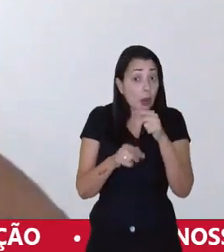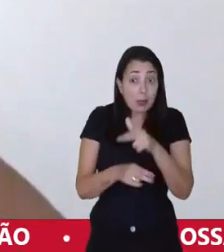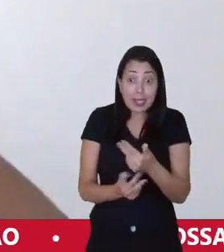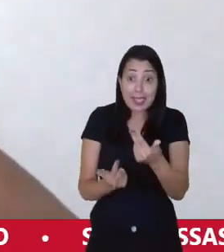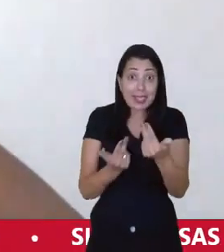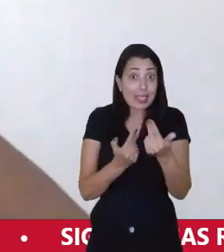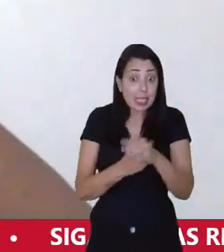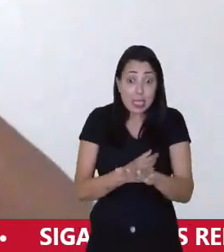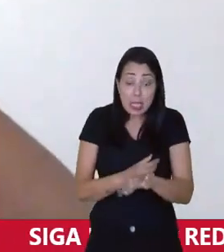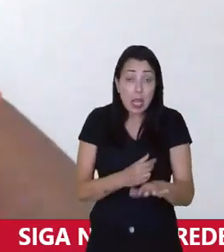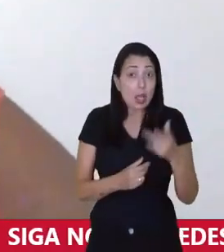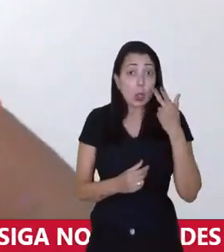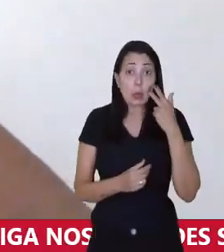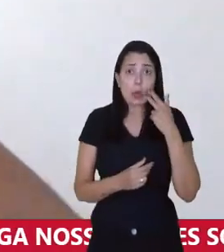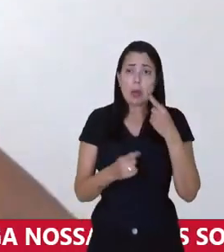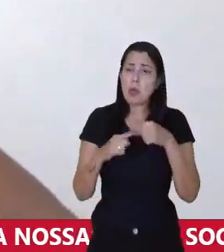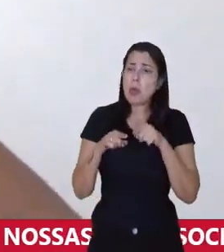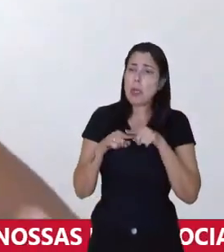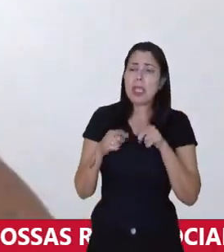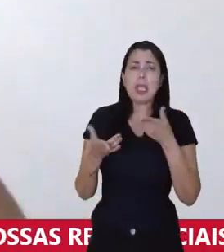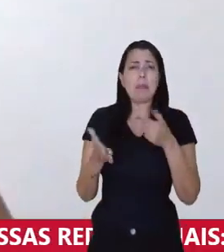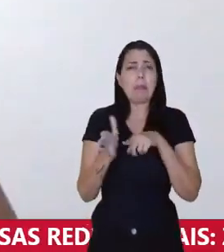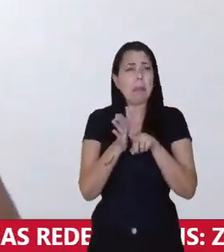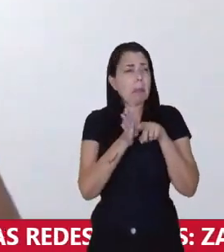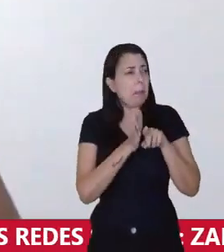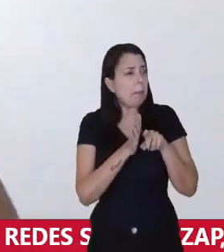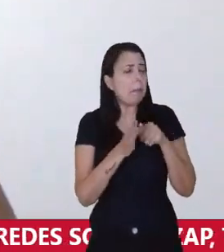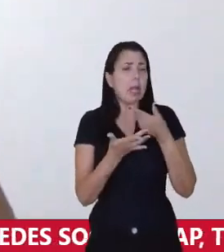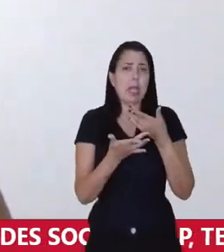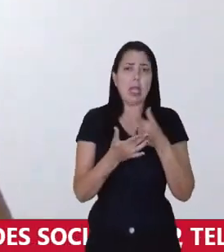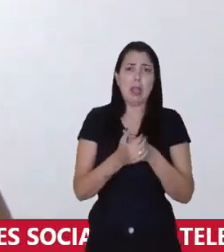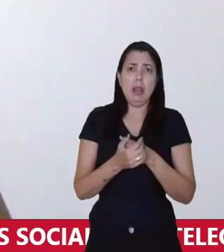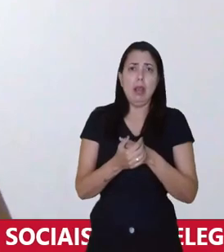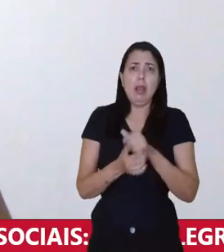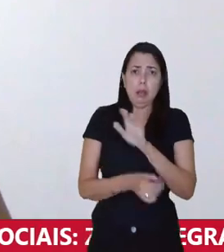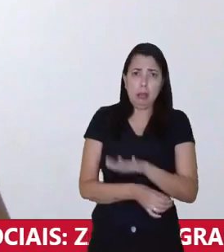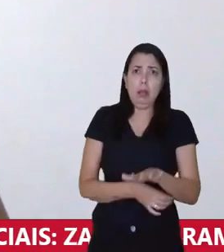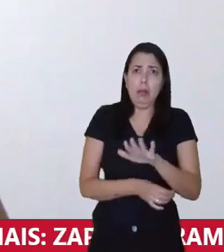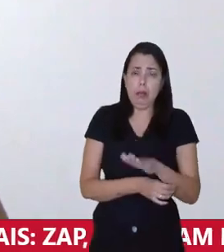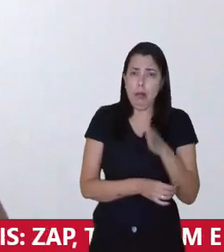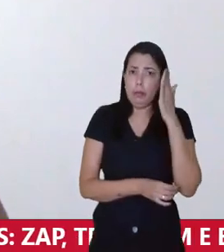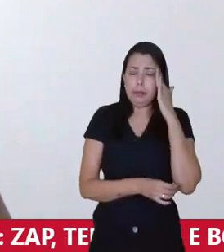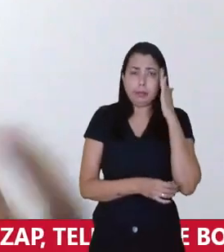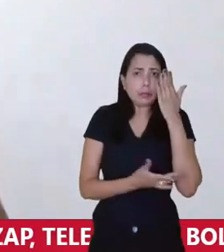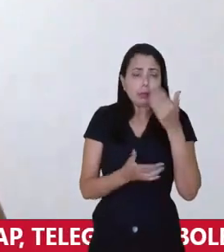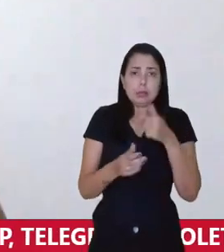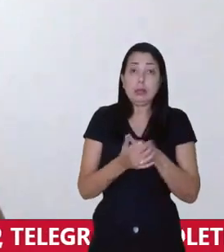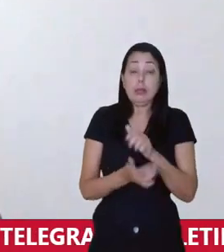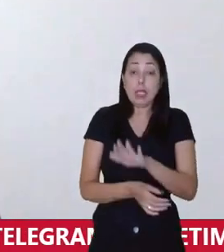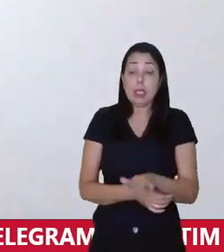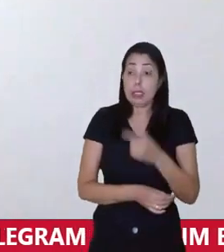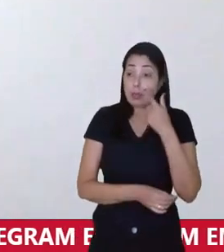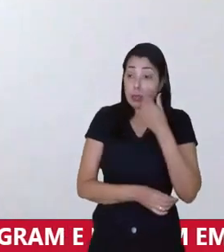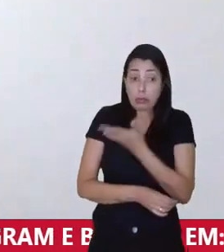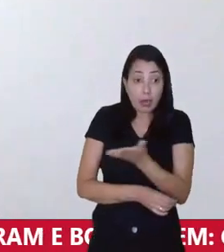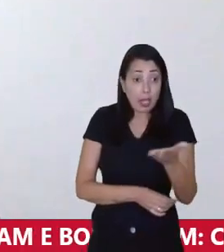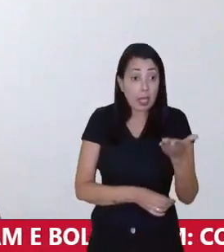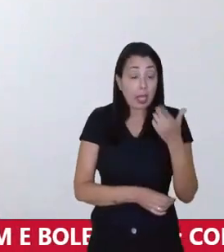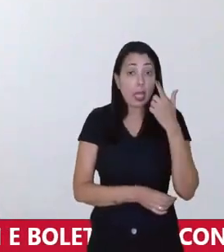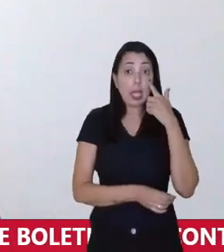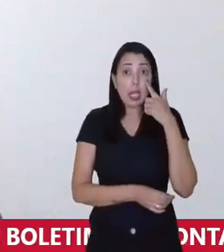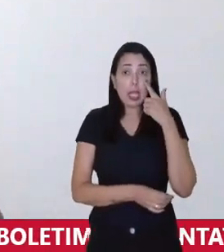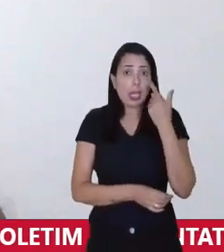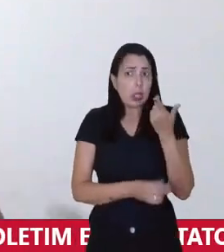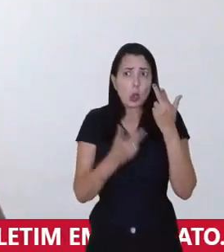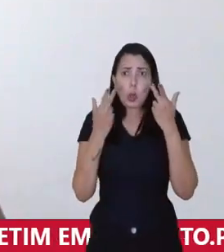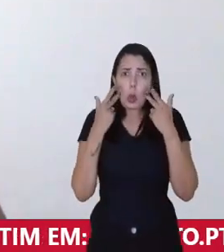Então, o que as pesquisas vêm demonstrando quando as crianças são crianças? Né? Quando a gente olha as crianças negras como